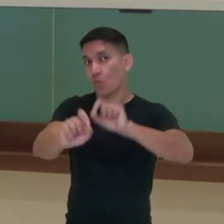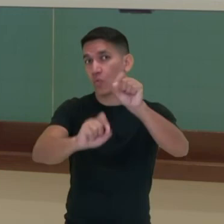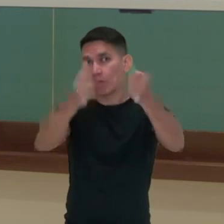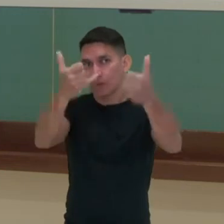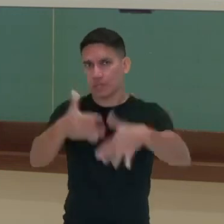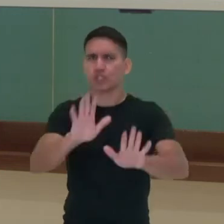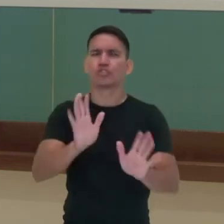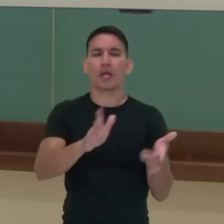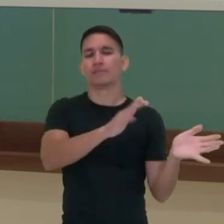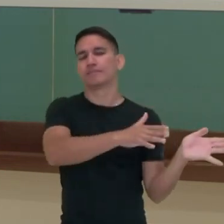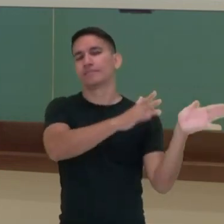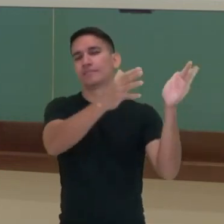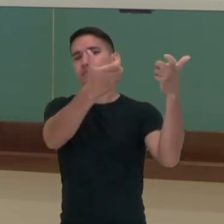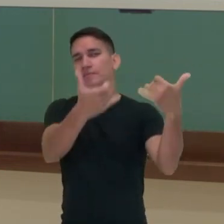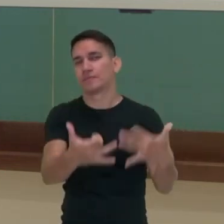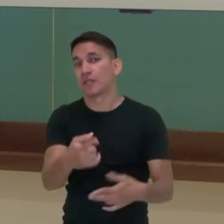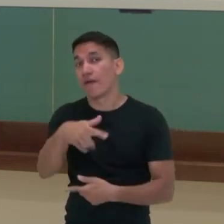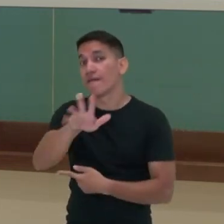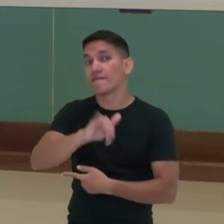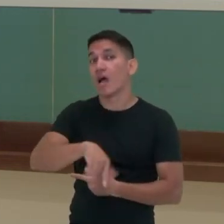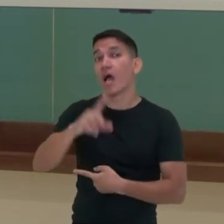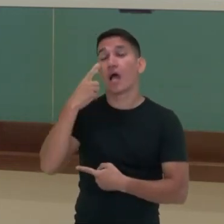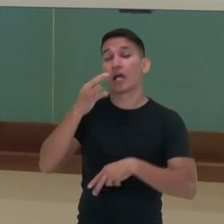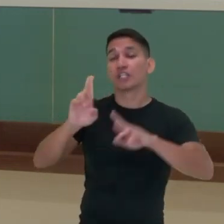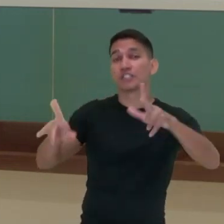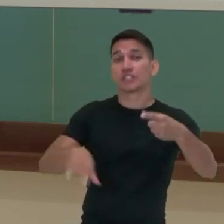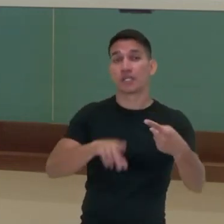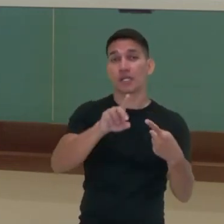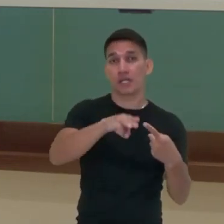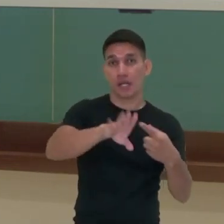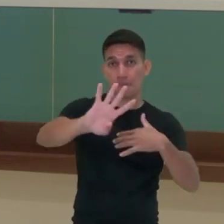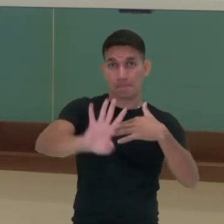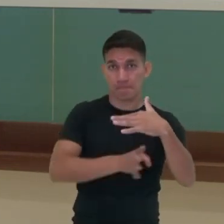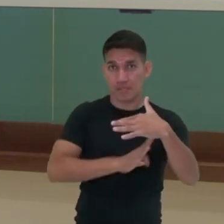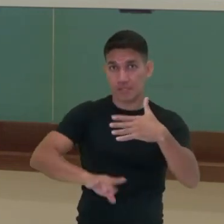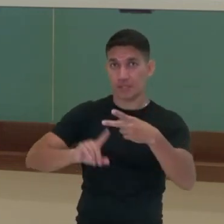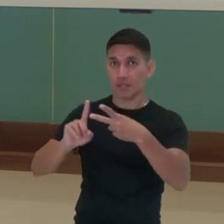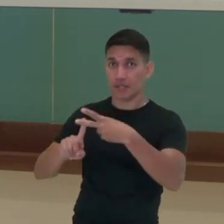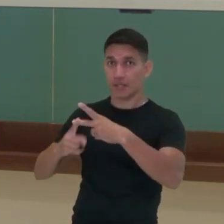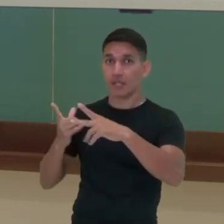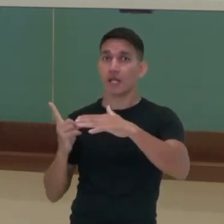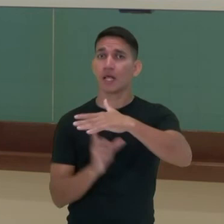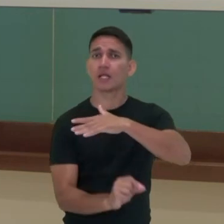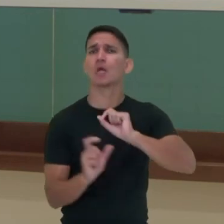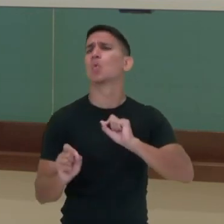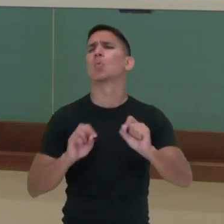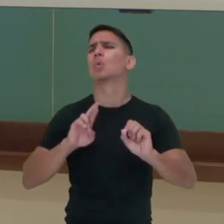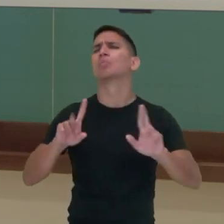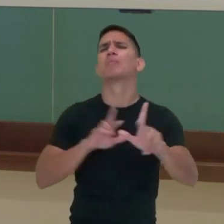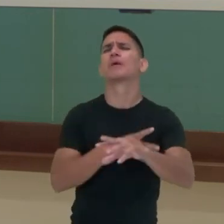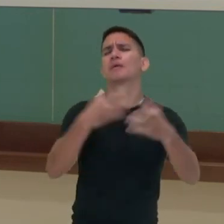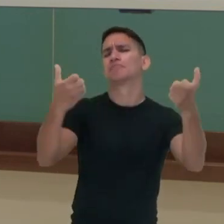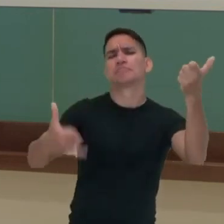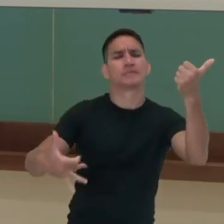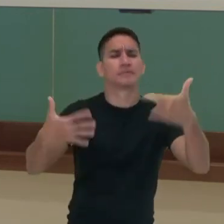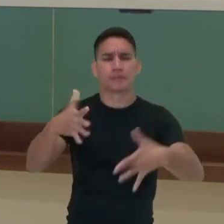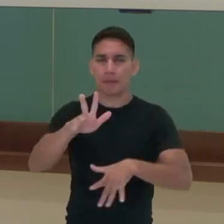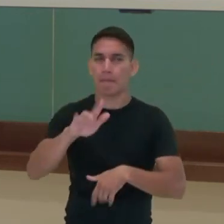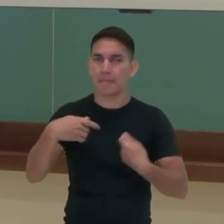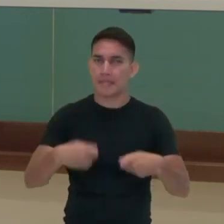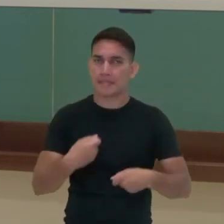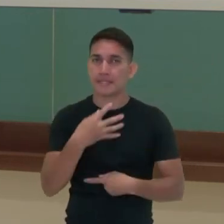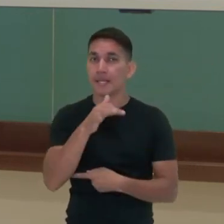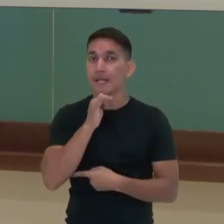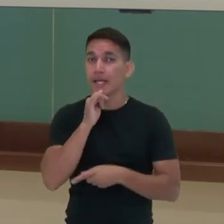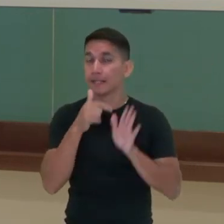aquilo que eu já expliquei aqui. Você vai diferenciar migrante de refugiado. Repare ali então que você precisa dar um exemplo ali,